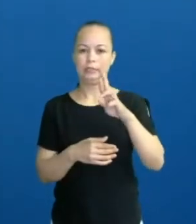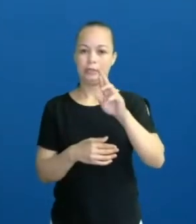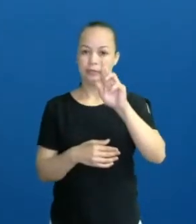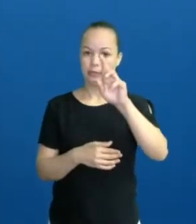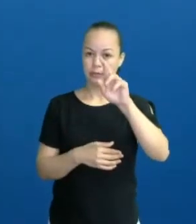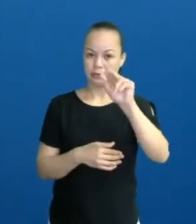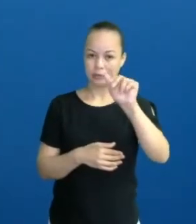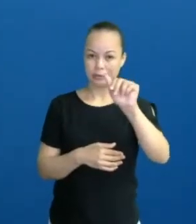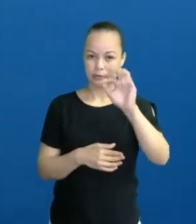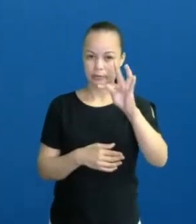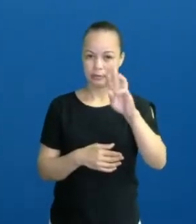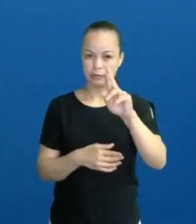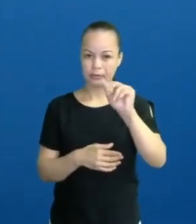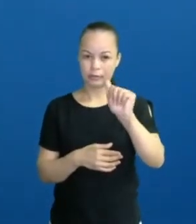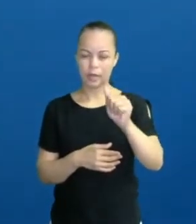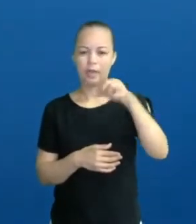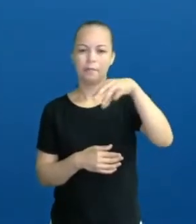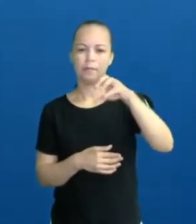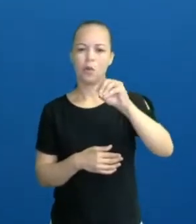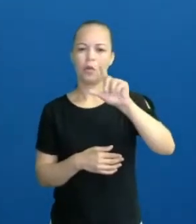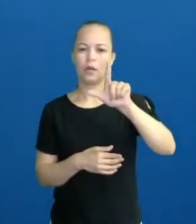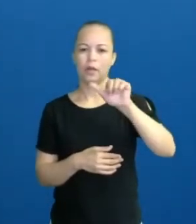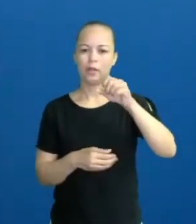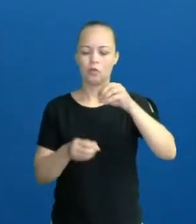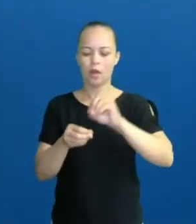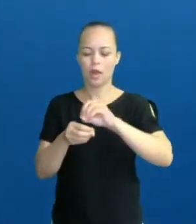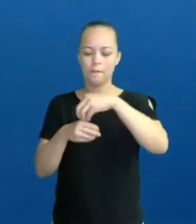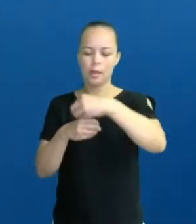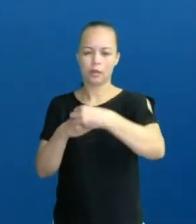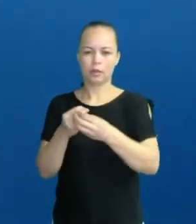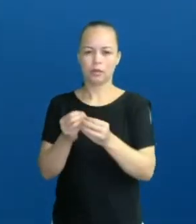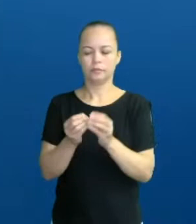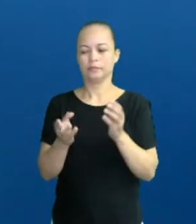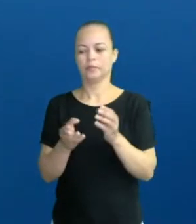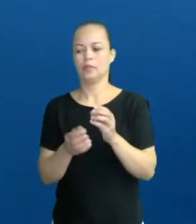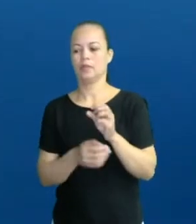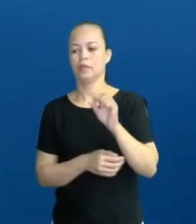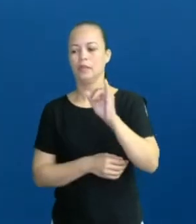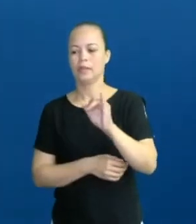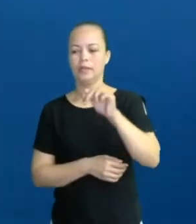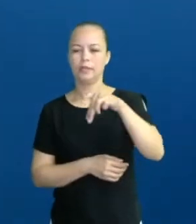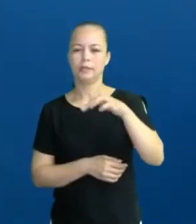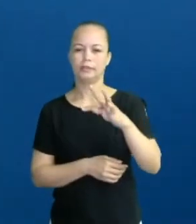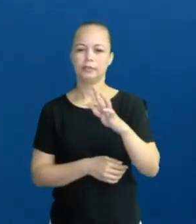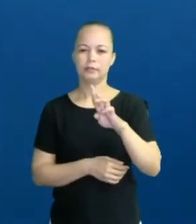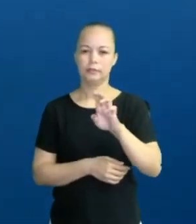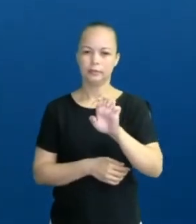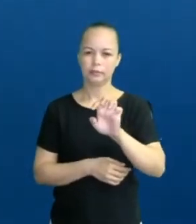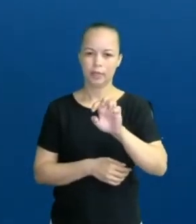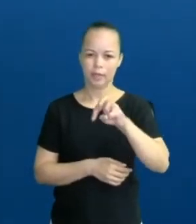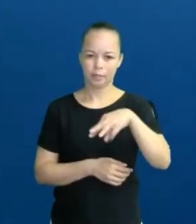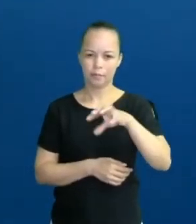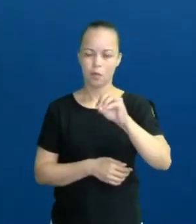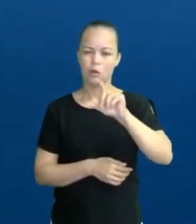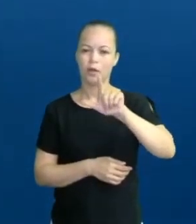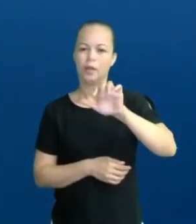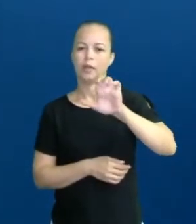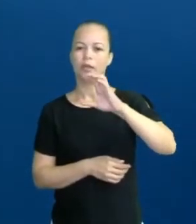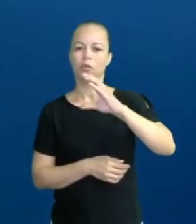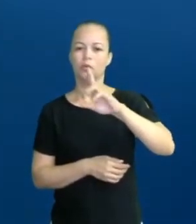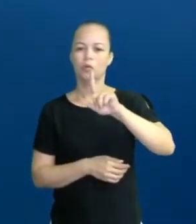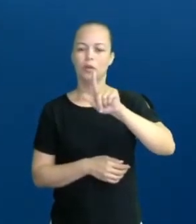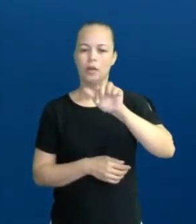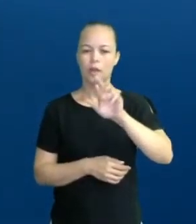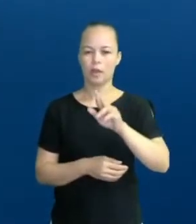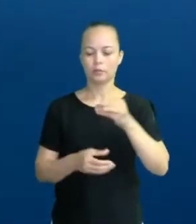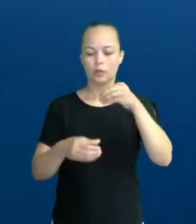intramolecular. Ocorreu entre as moléculas, intermolecular. E aqui, ó, ligações que mantêm os átomos ligados para formar moléculas.